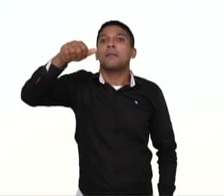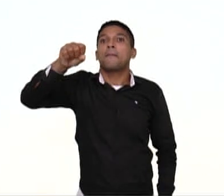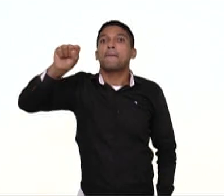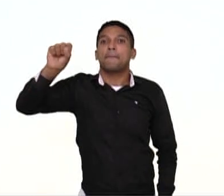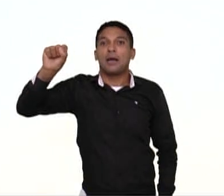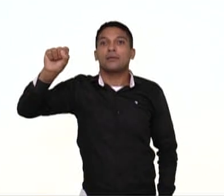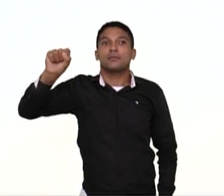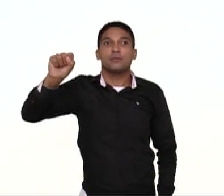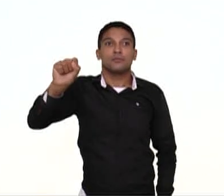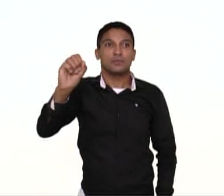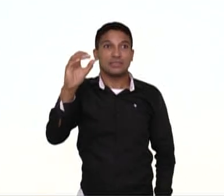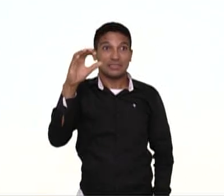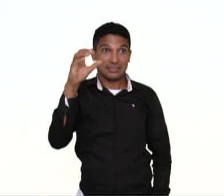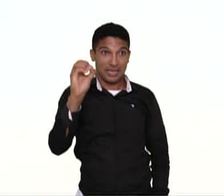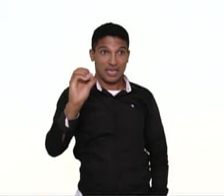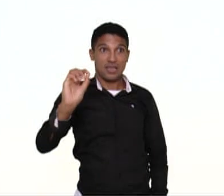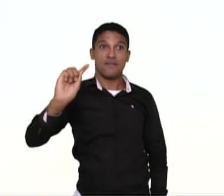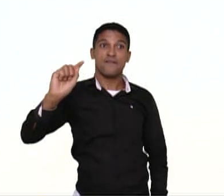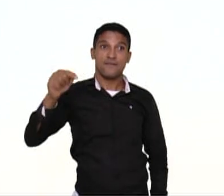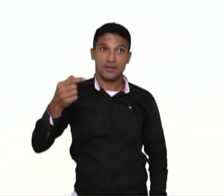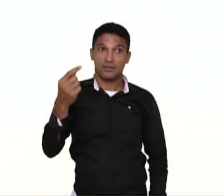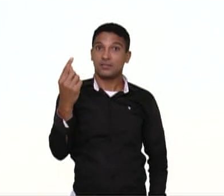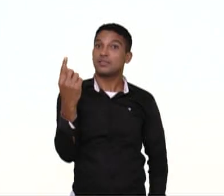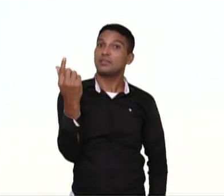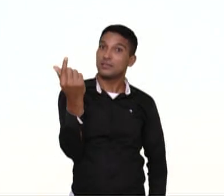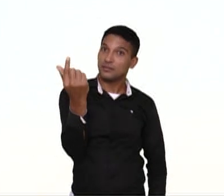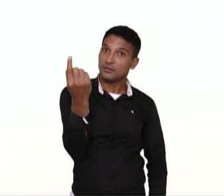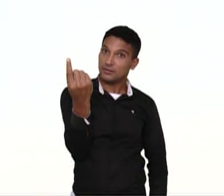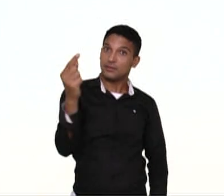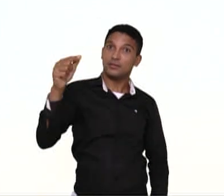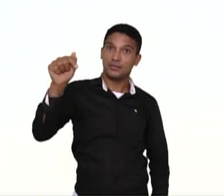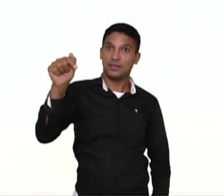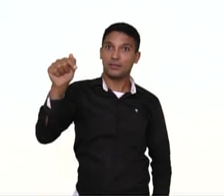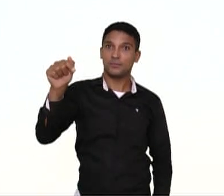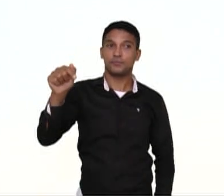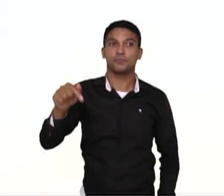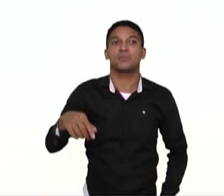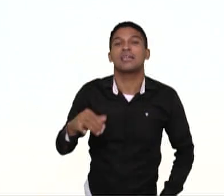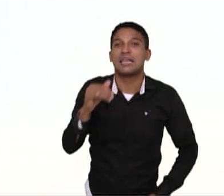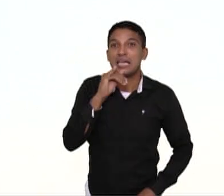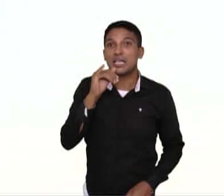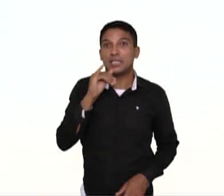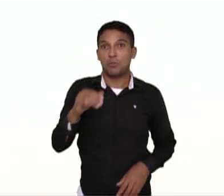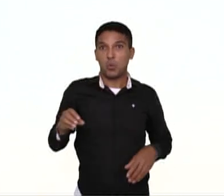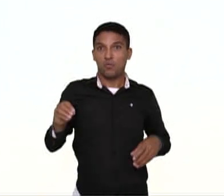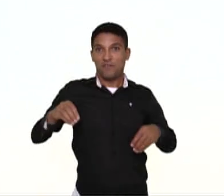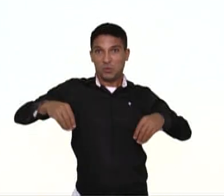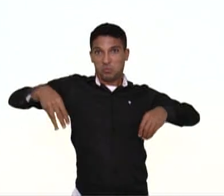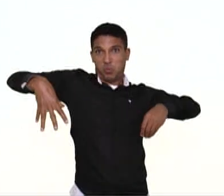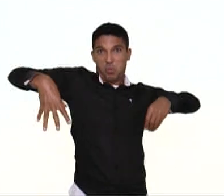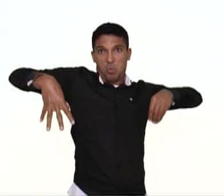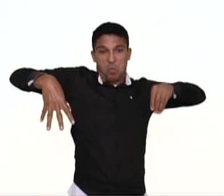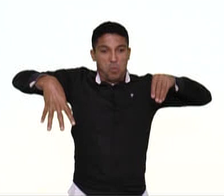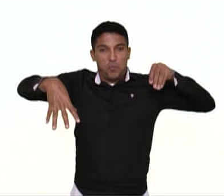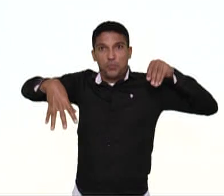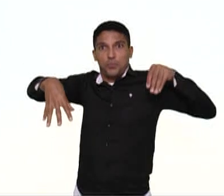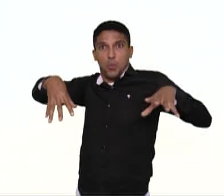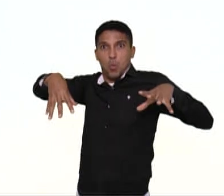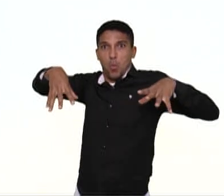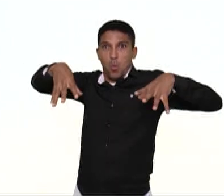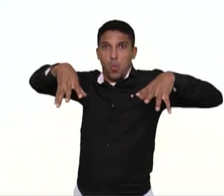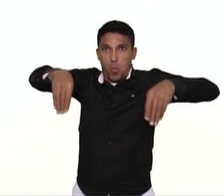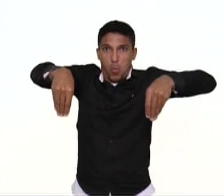animal poderia suportar, né? Então, se ele colar todas as ventosas lá, né, somando a força de todas as